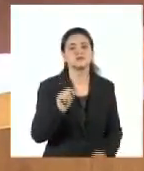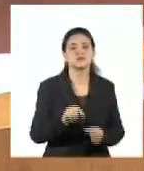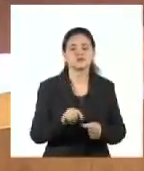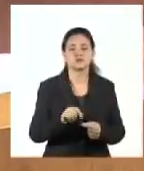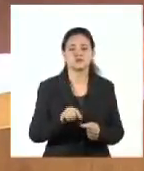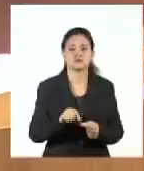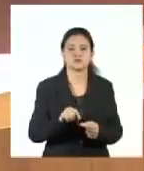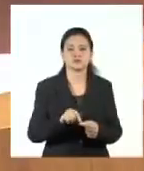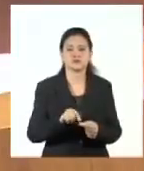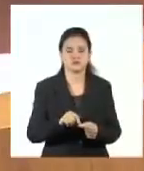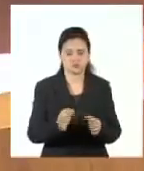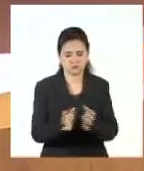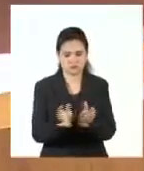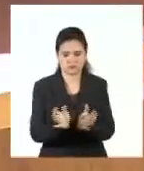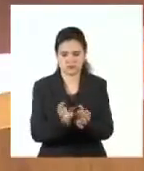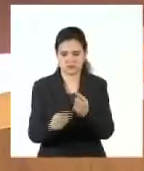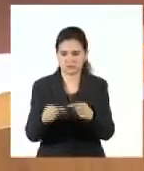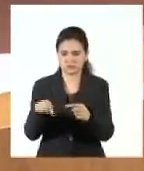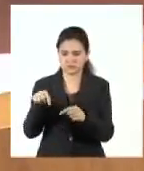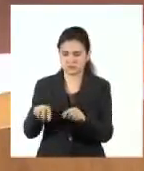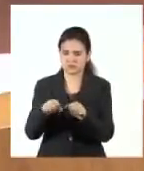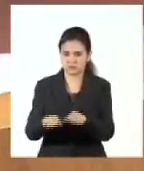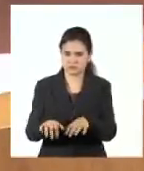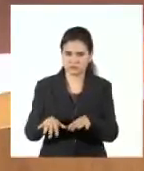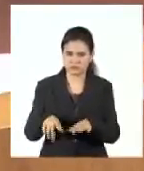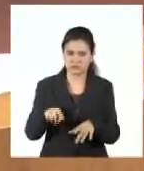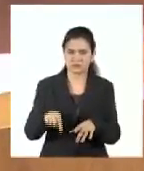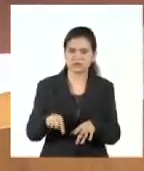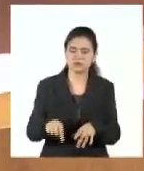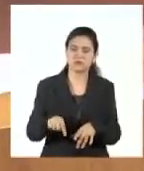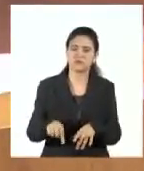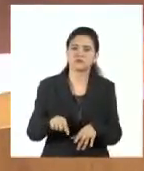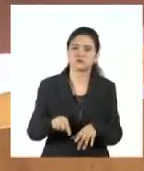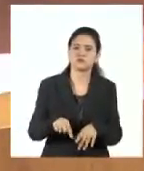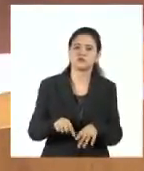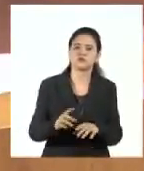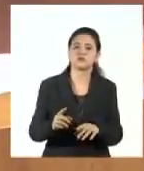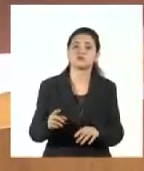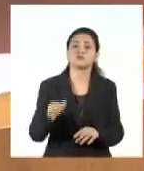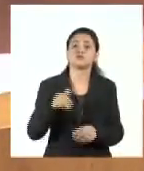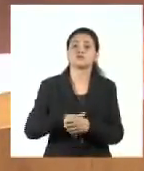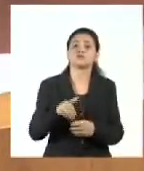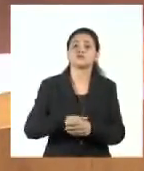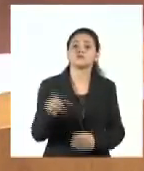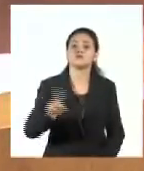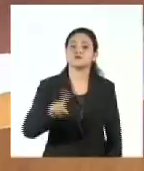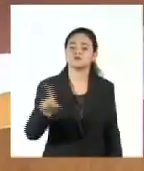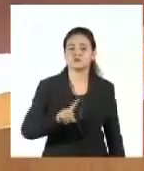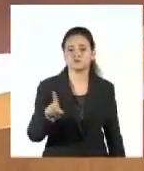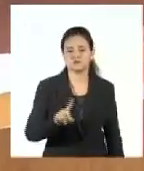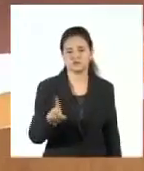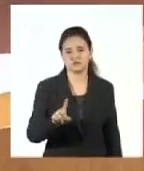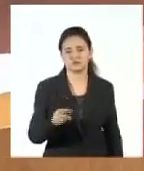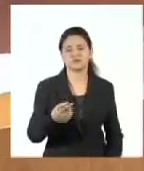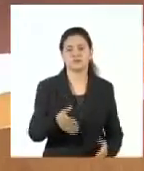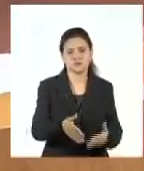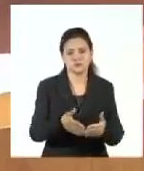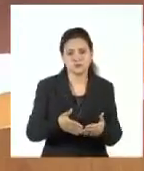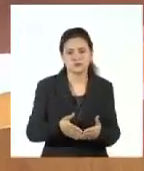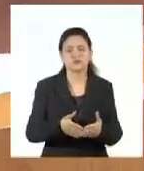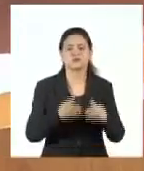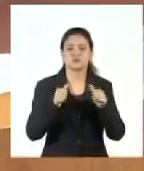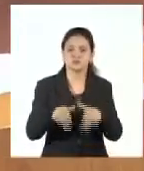na Assembleia rejeitar o pedido para a Força de Segurança Nacional vir auxiliar